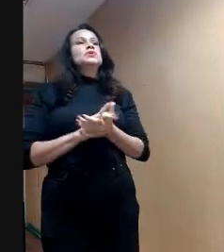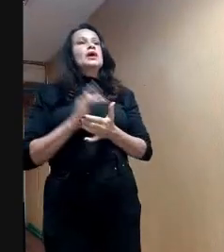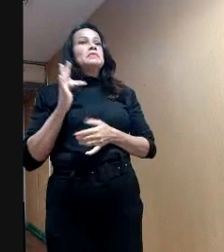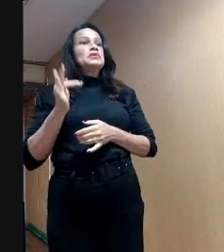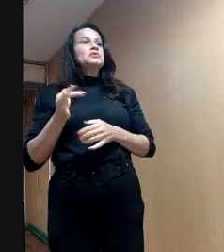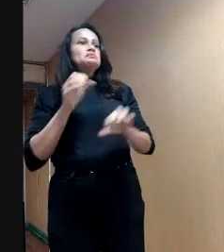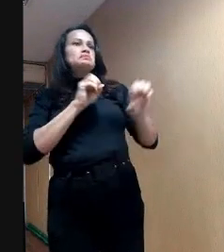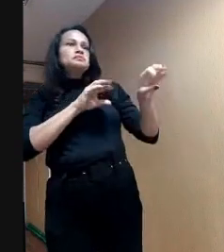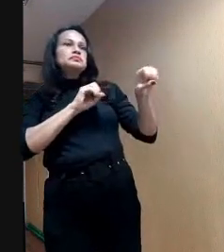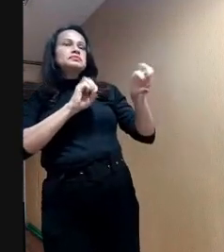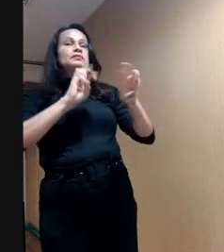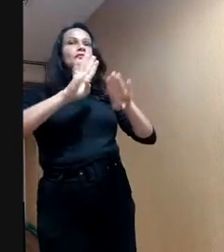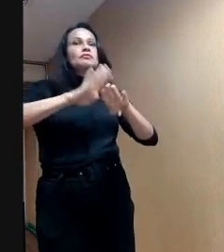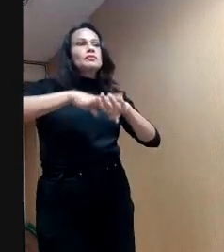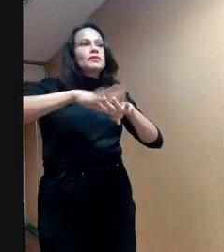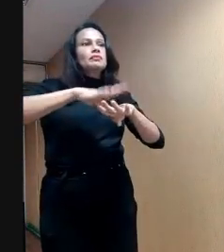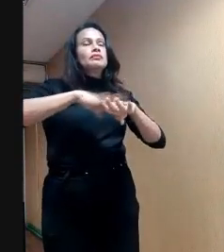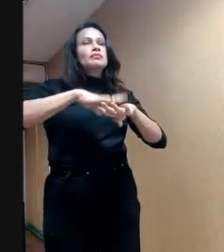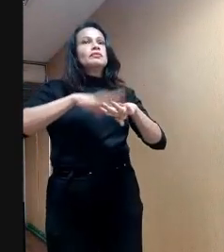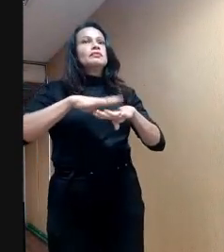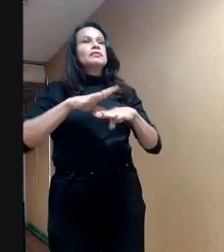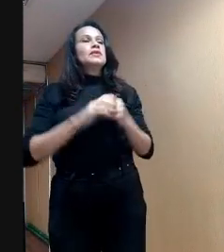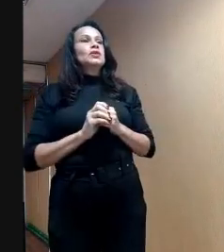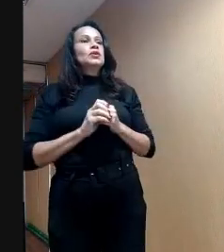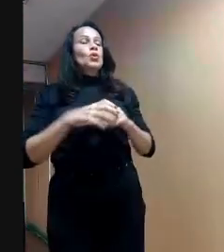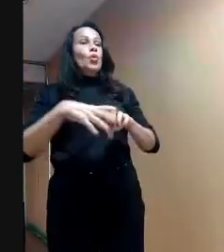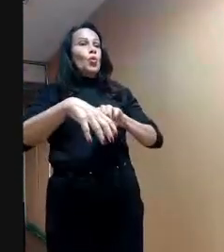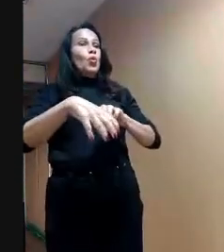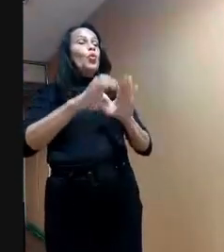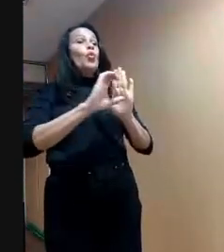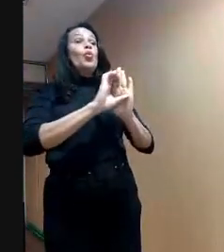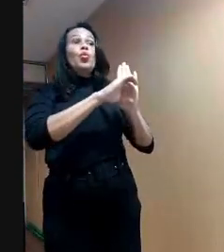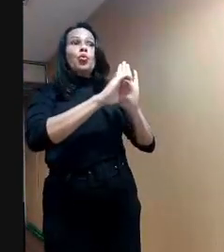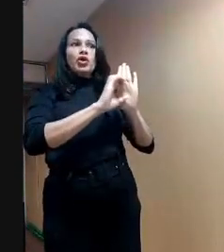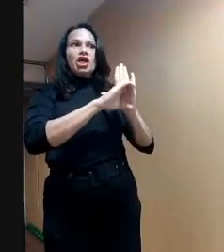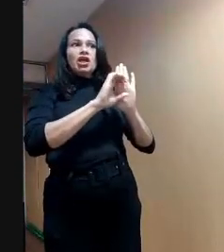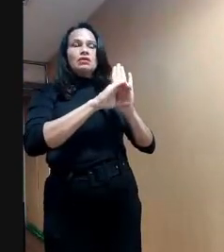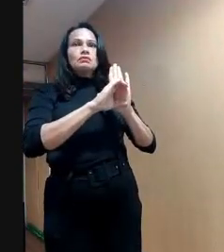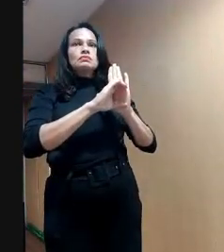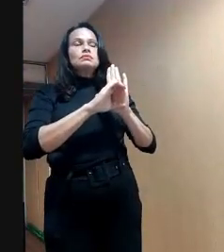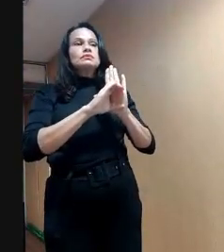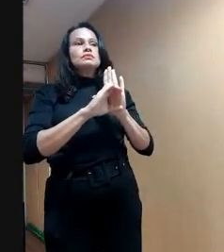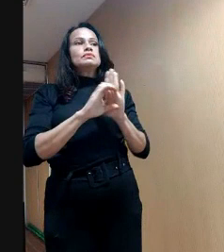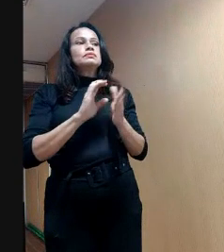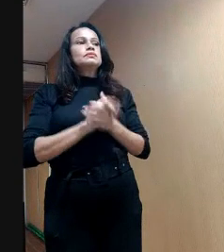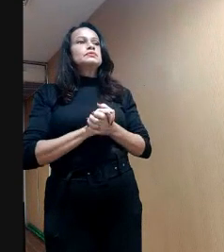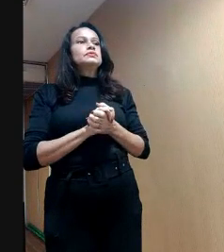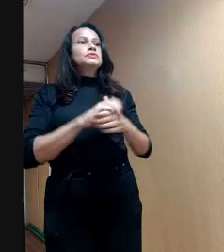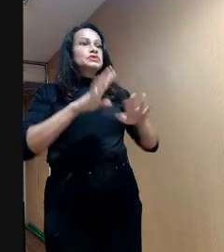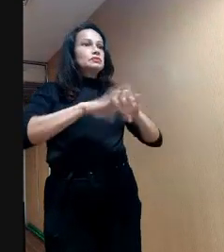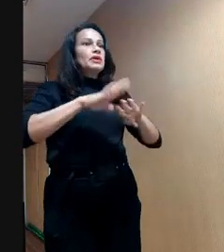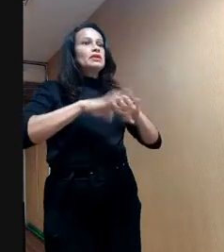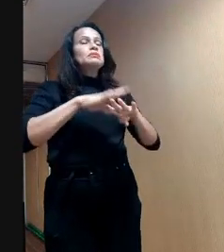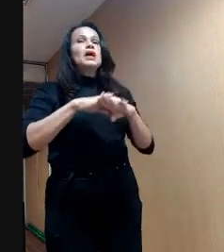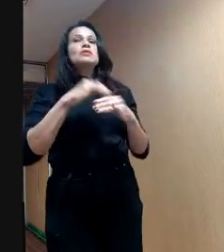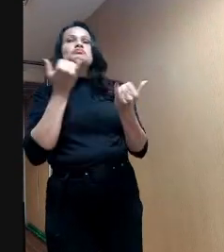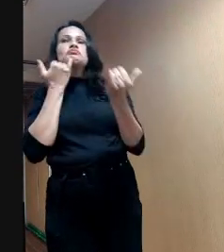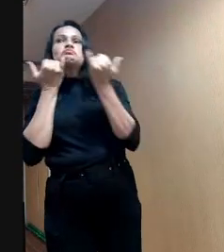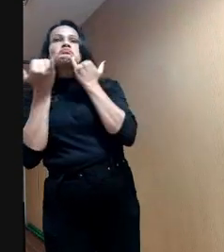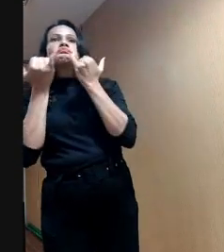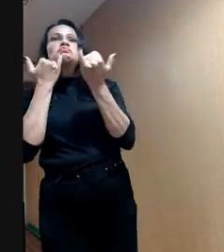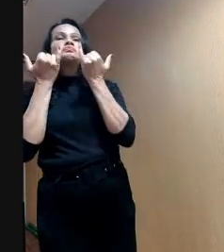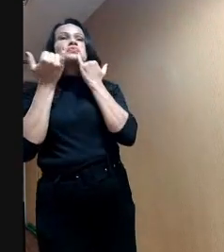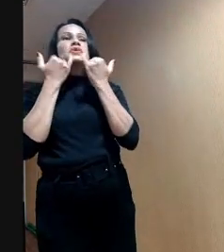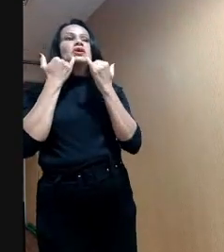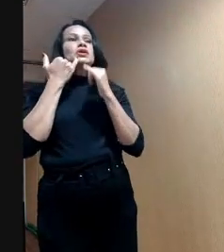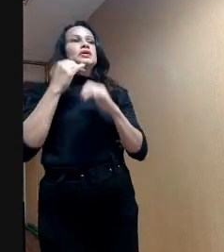matemática, o chamado currículo integrado, de que maneira o diálogo entre a matemática e a formação geral no